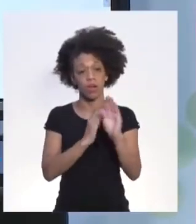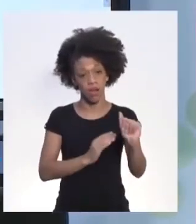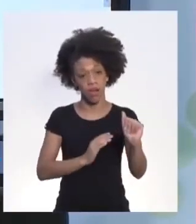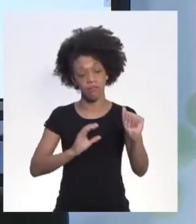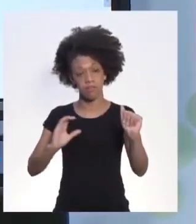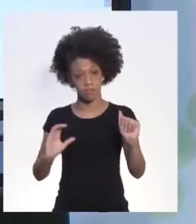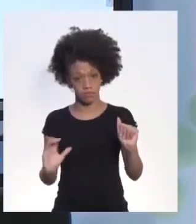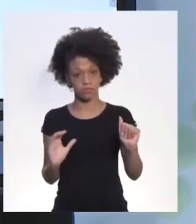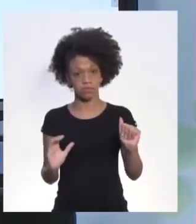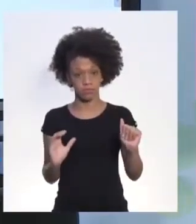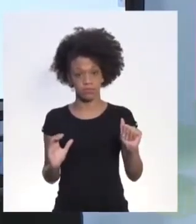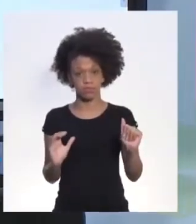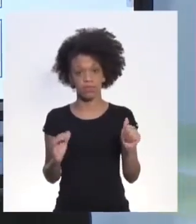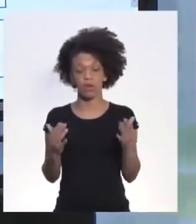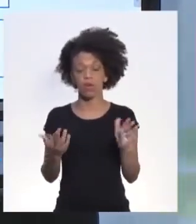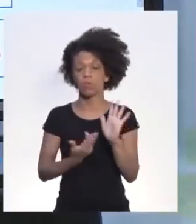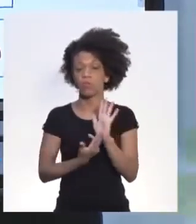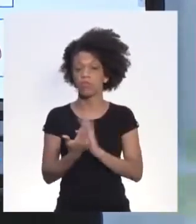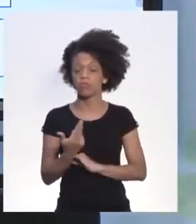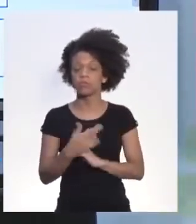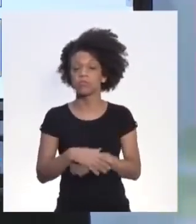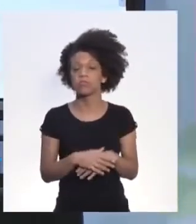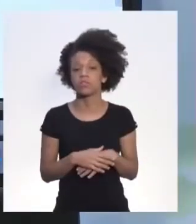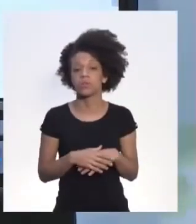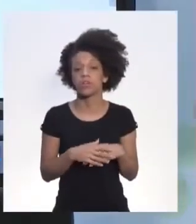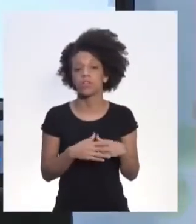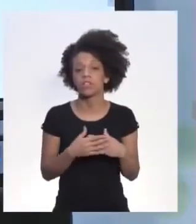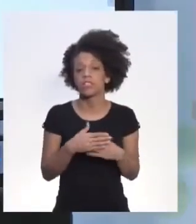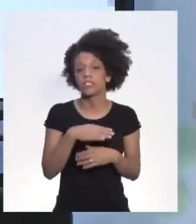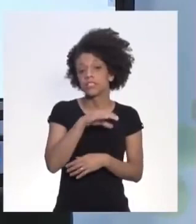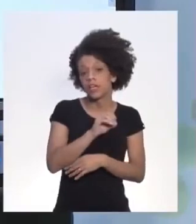A e a C aí como resposta. Então, esse